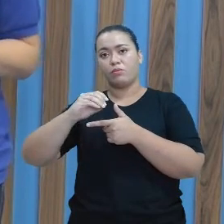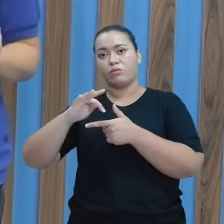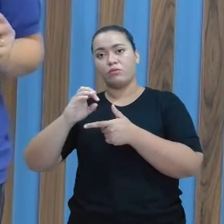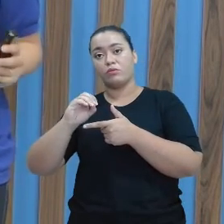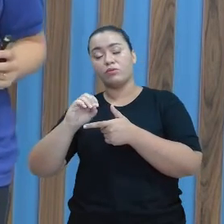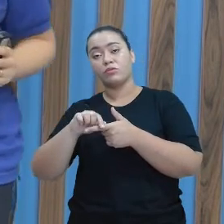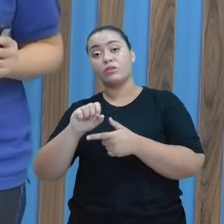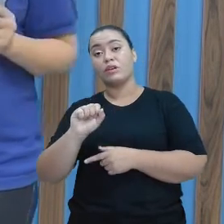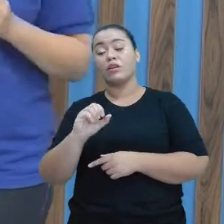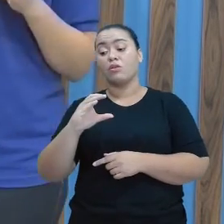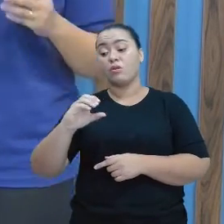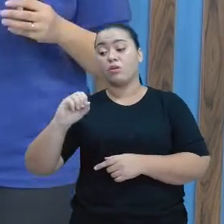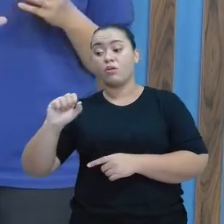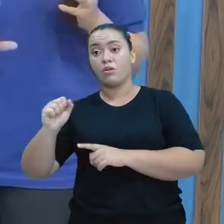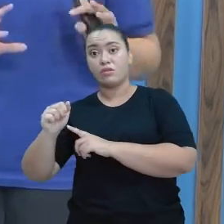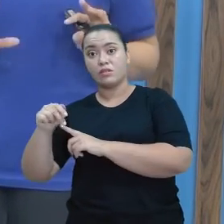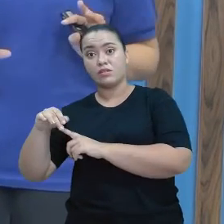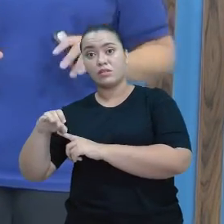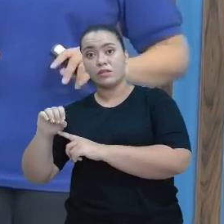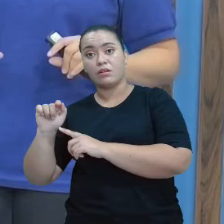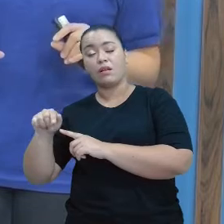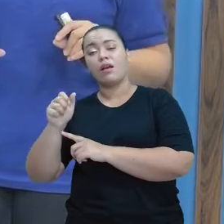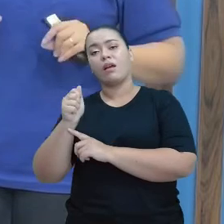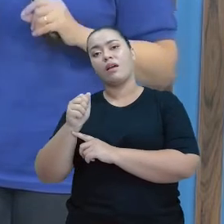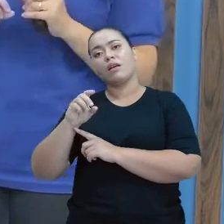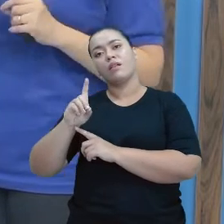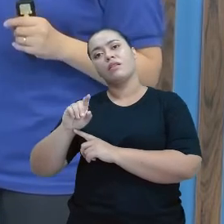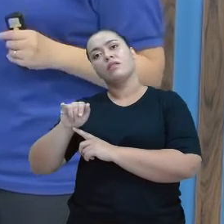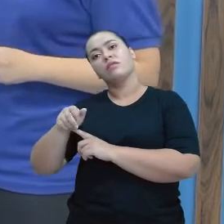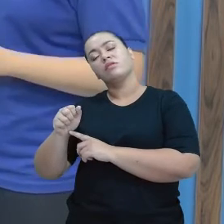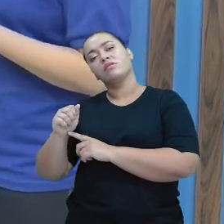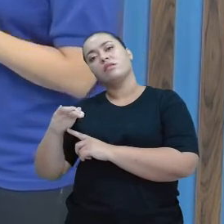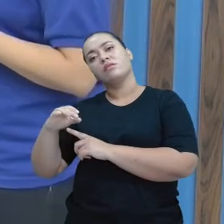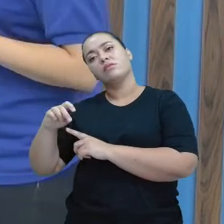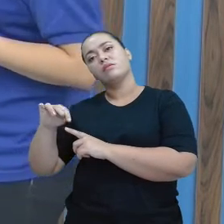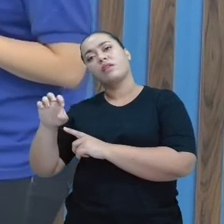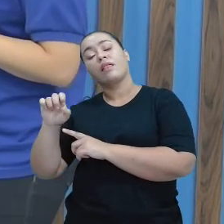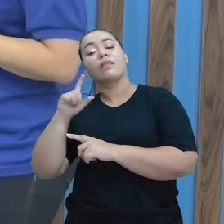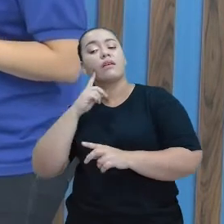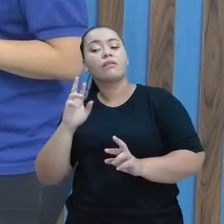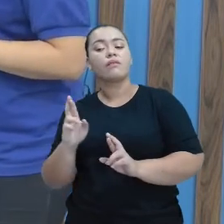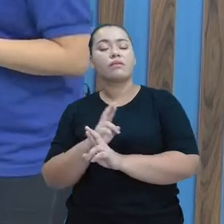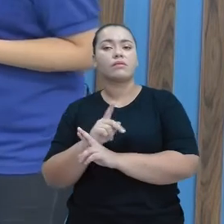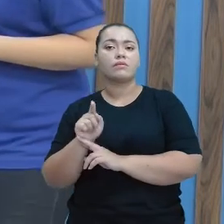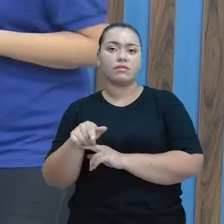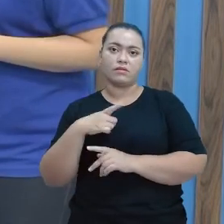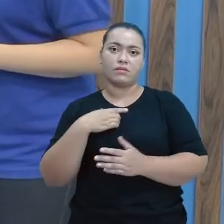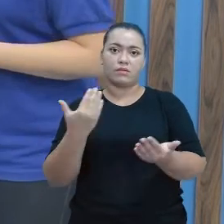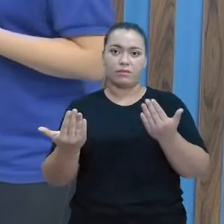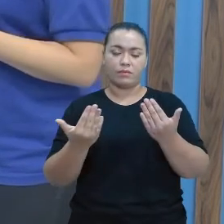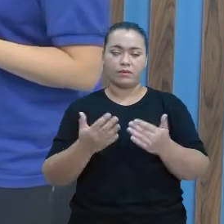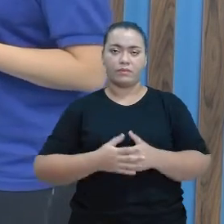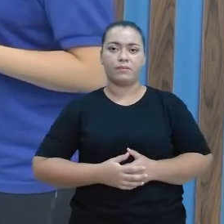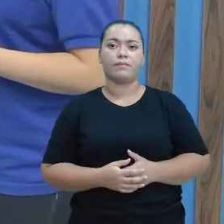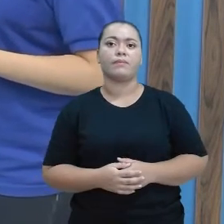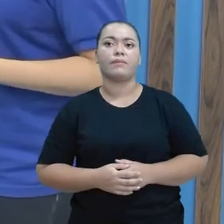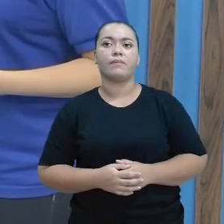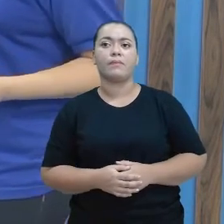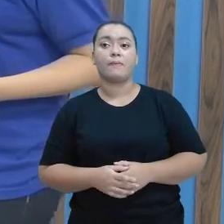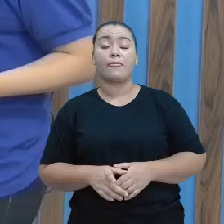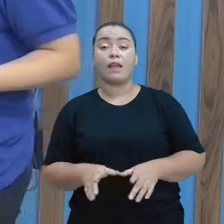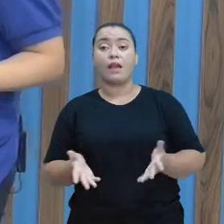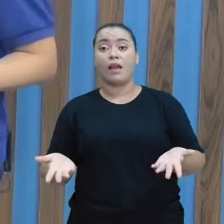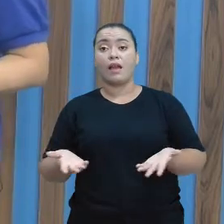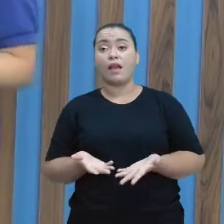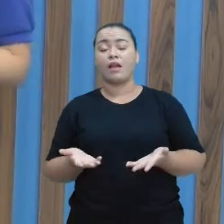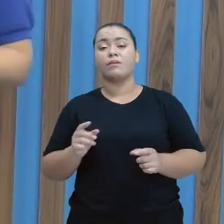Então fica bem tranquilo de você começar a fazer aí essa relação entre as razões trigonométricas, tá certo? Para a última situação, a